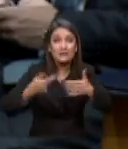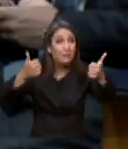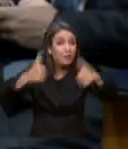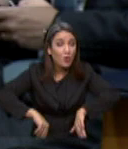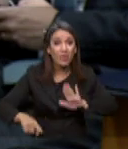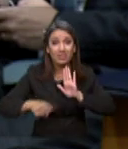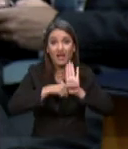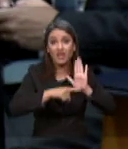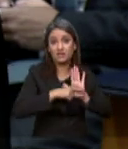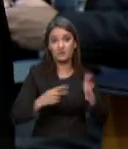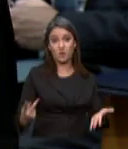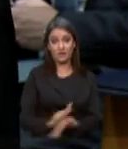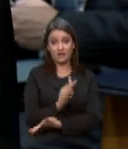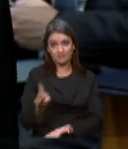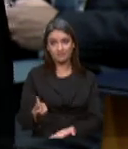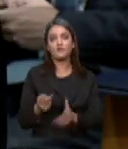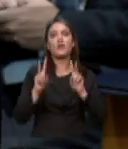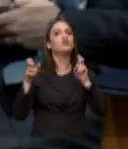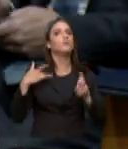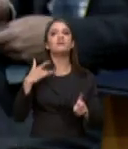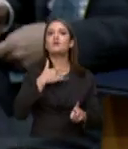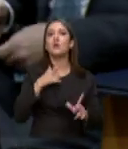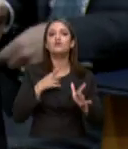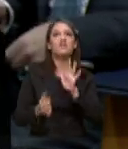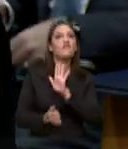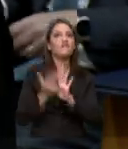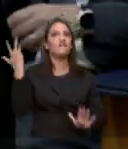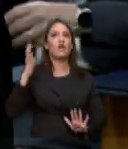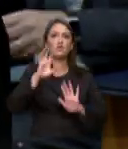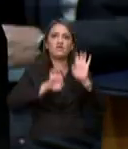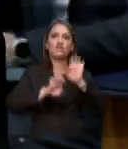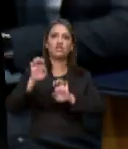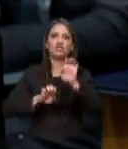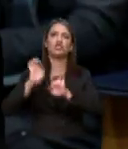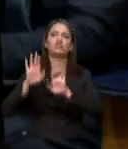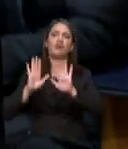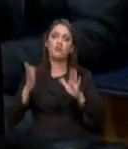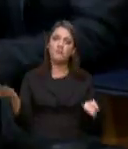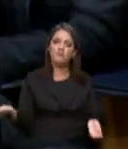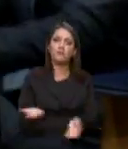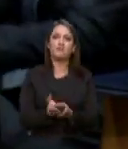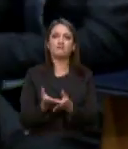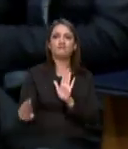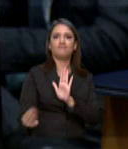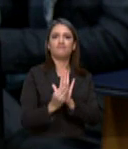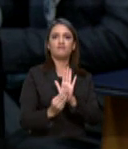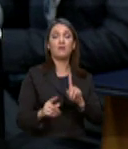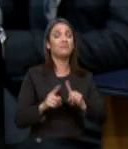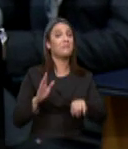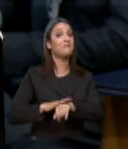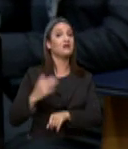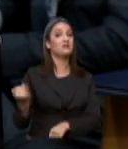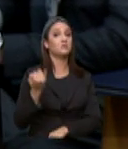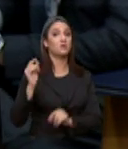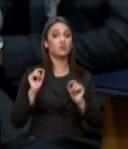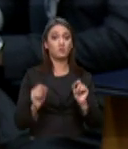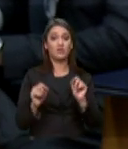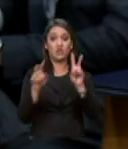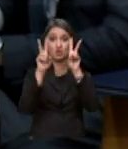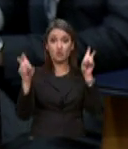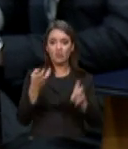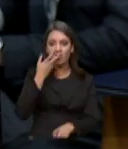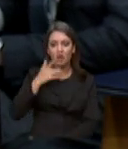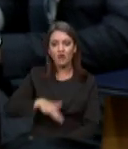avizinham. Quanto à saúde, temos inúmeros dados trazidos no processo. Mas, mais relevante, em relação